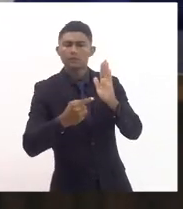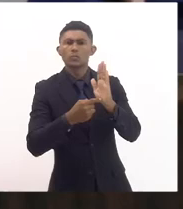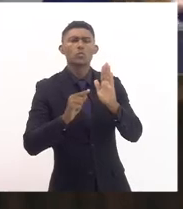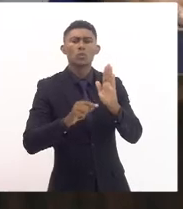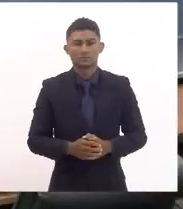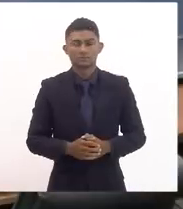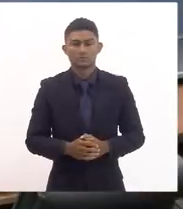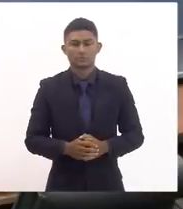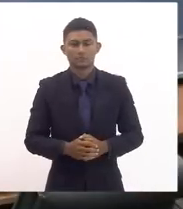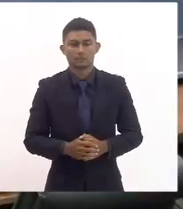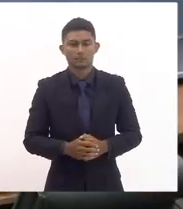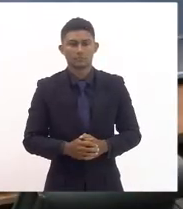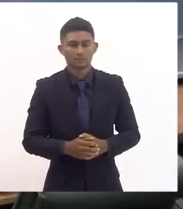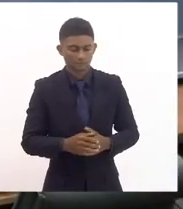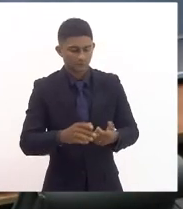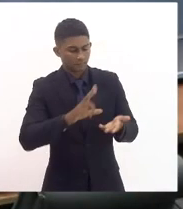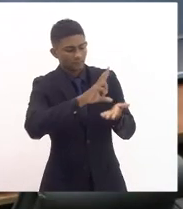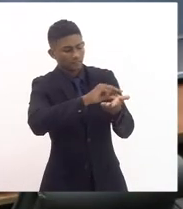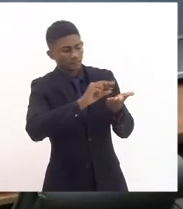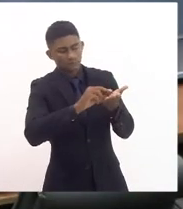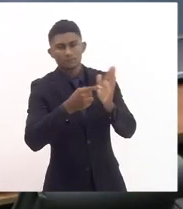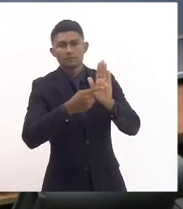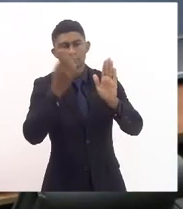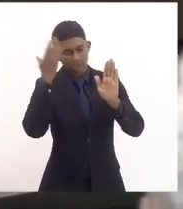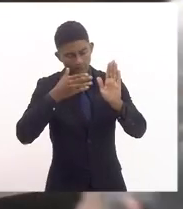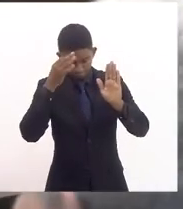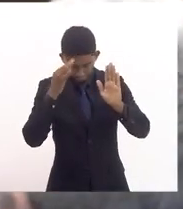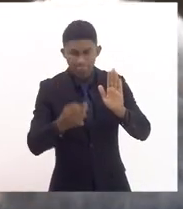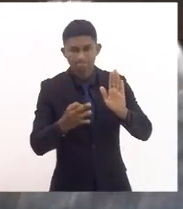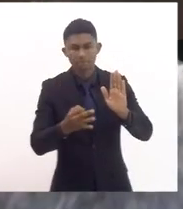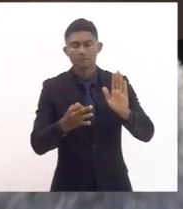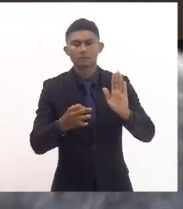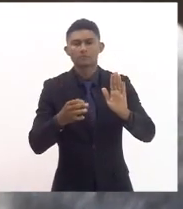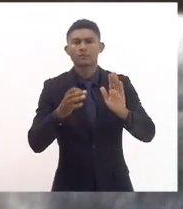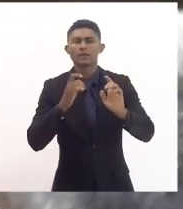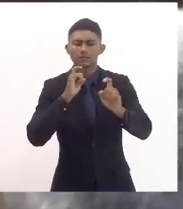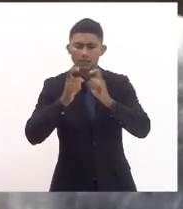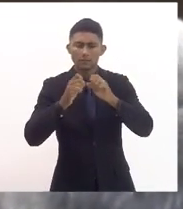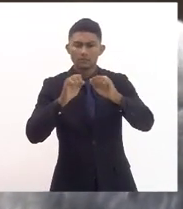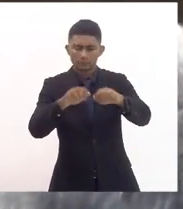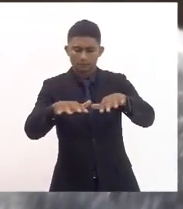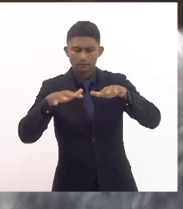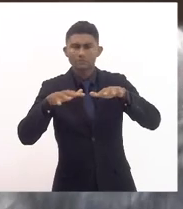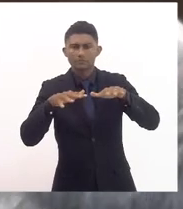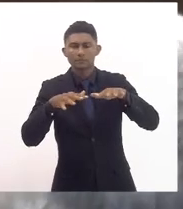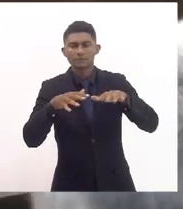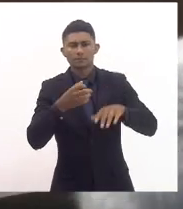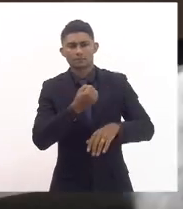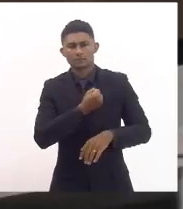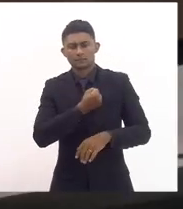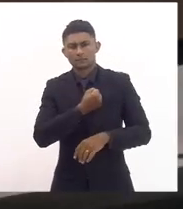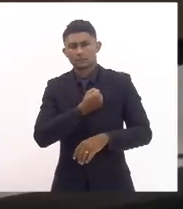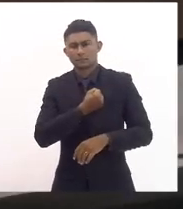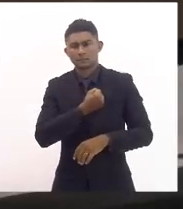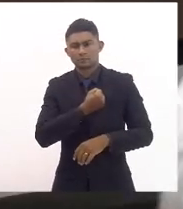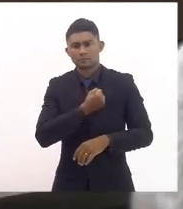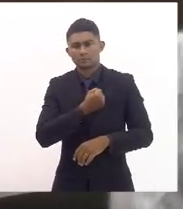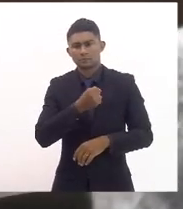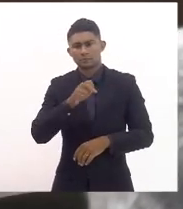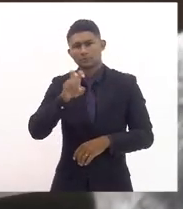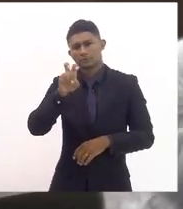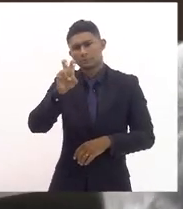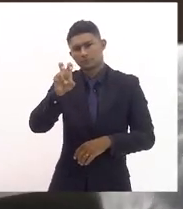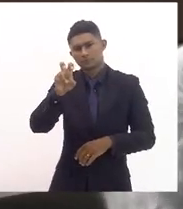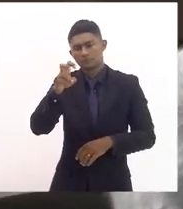anterior a tá reflete com exatidão ocorrido na quem gosta